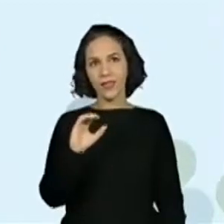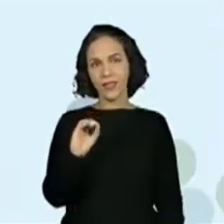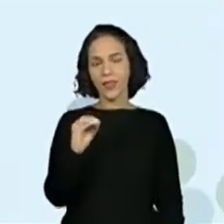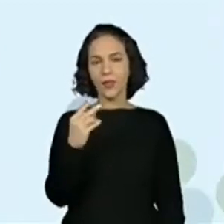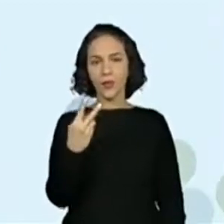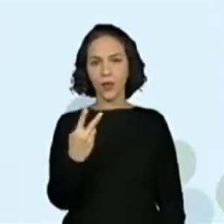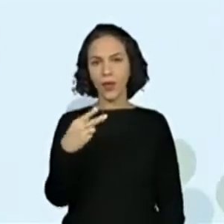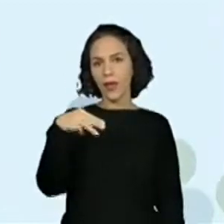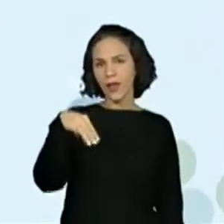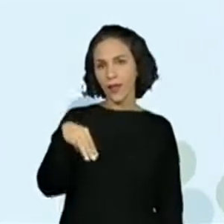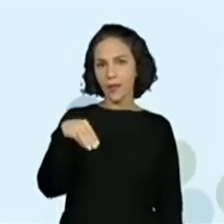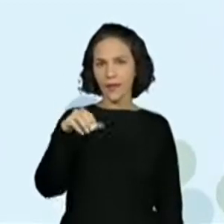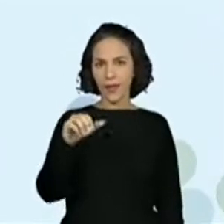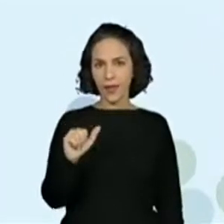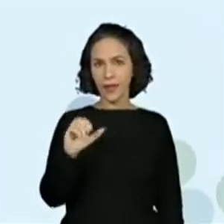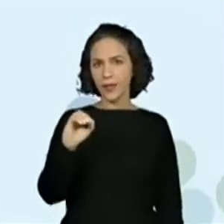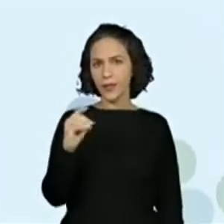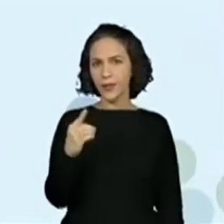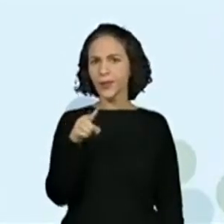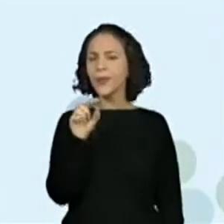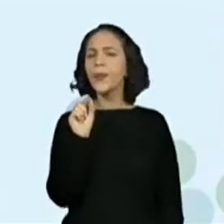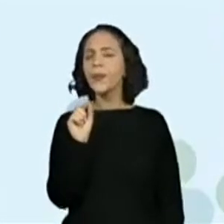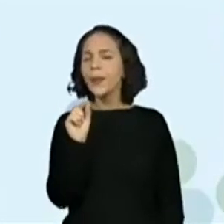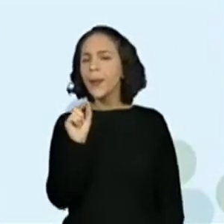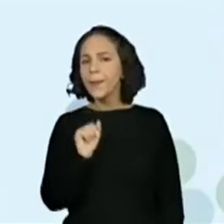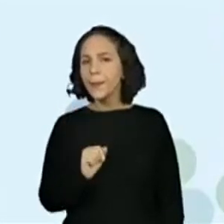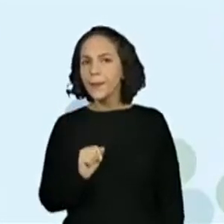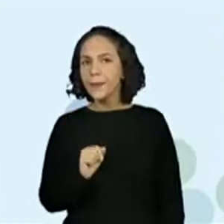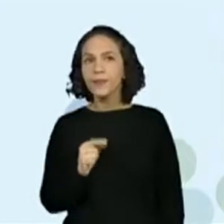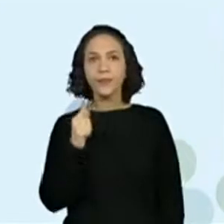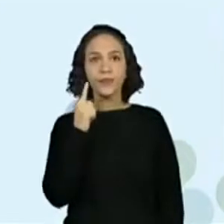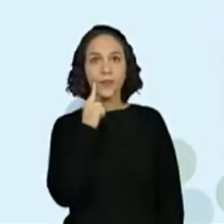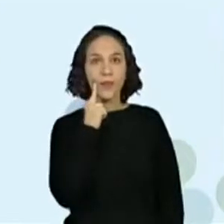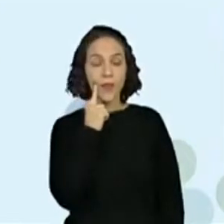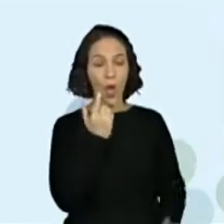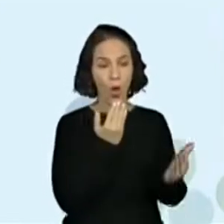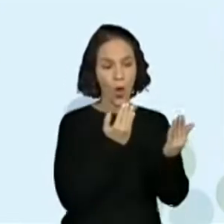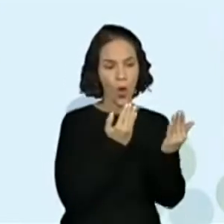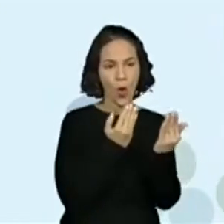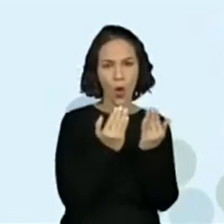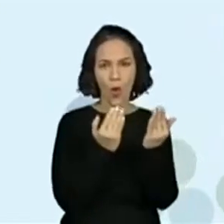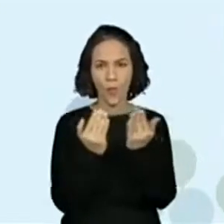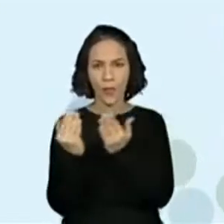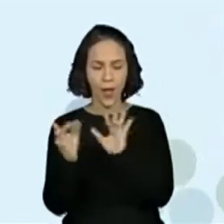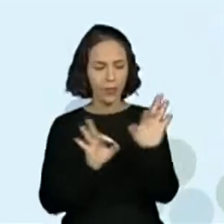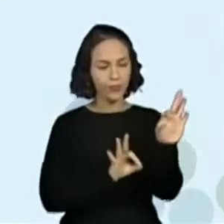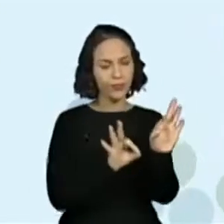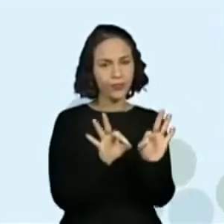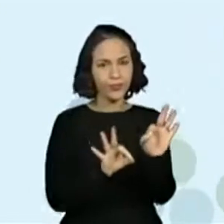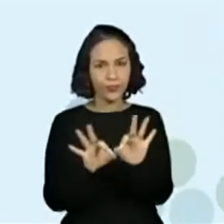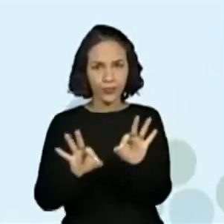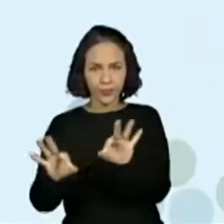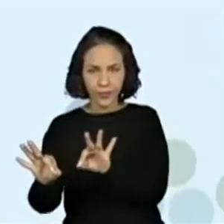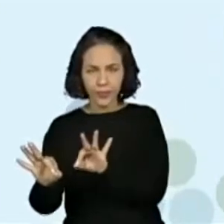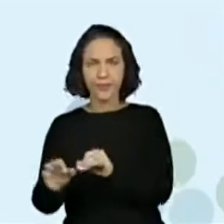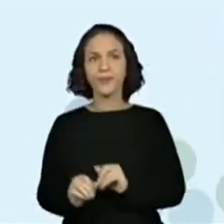EF02MA01, que diz respeito a comparar, ordenar